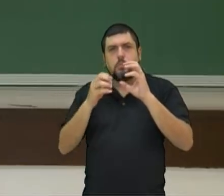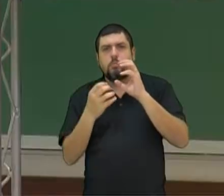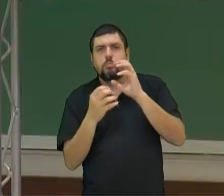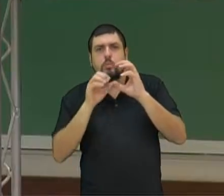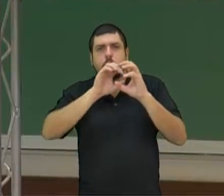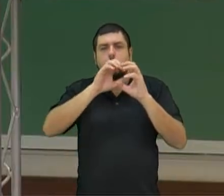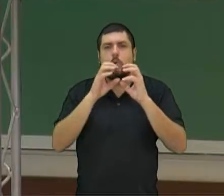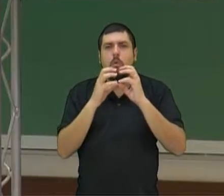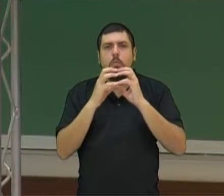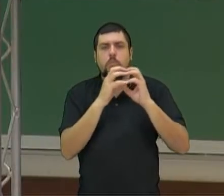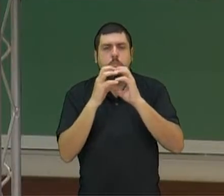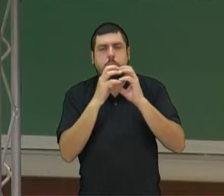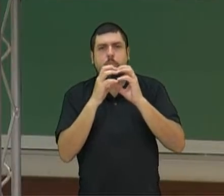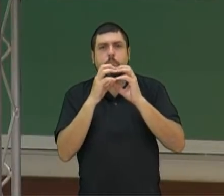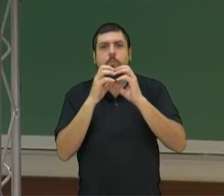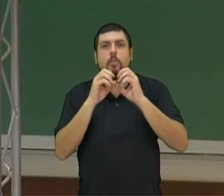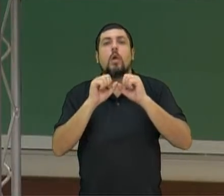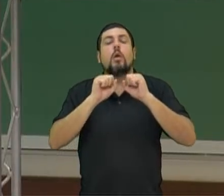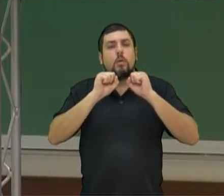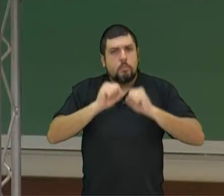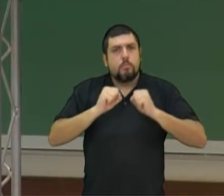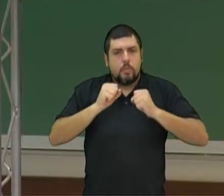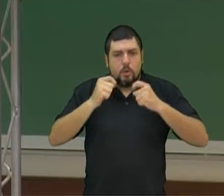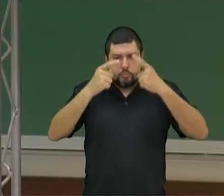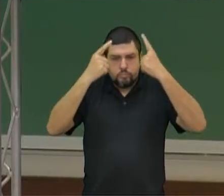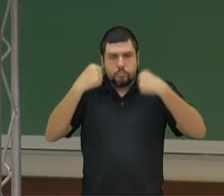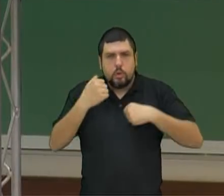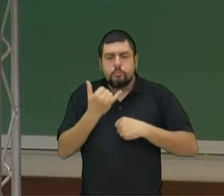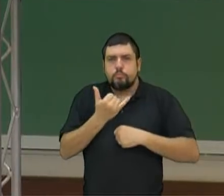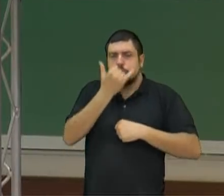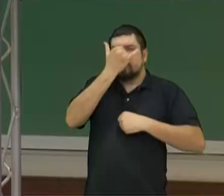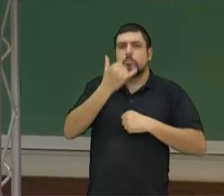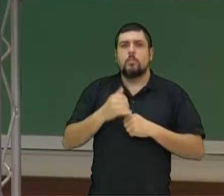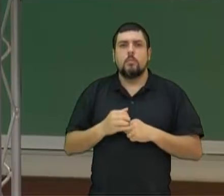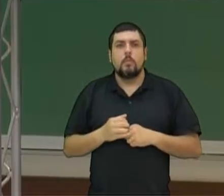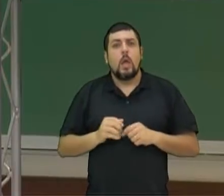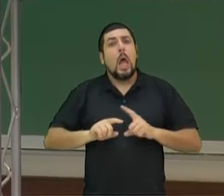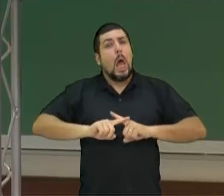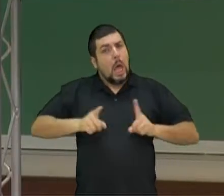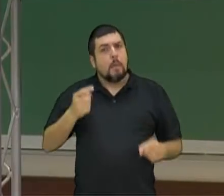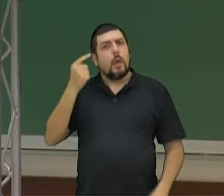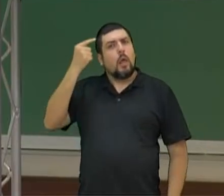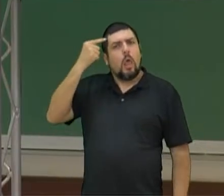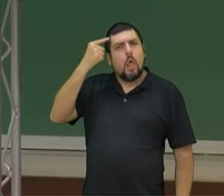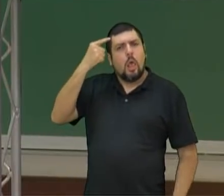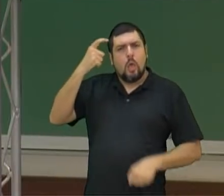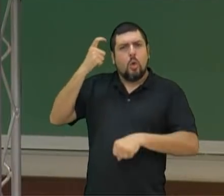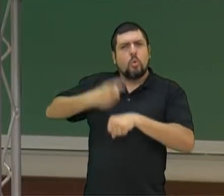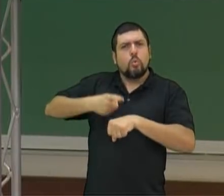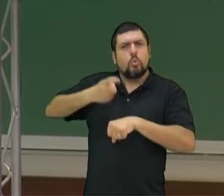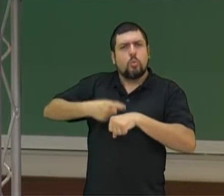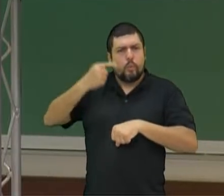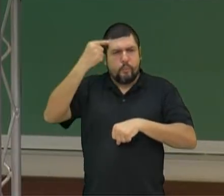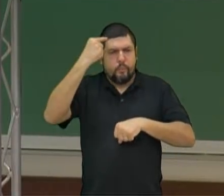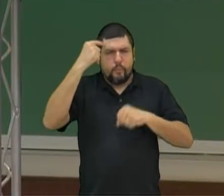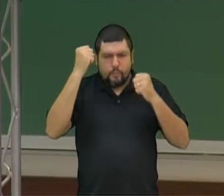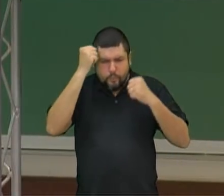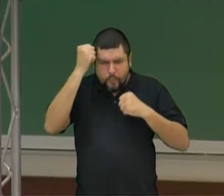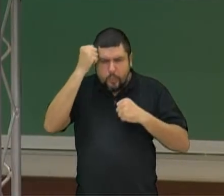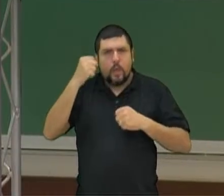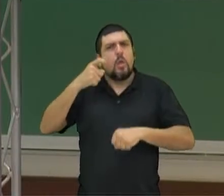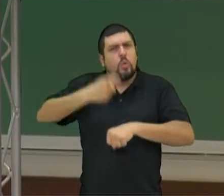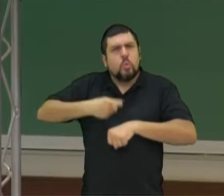pode causar um prejuízo. Mas Fabiano, eu tenho o osso da minha cabeça, é duro, eu concordo que é. Por isso que esse órgão